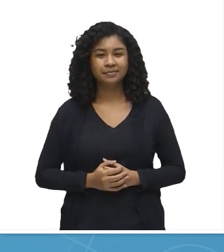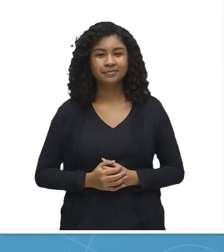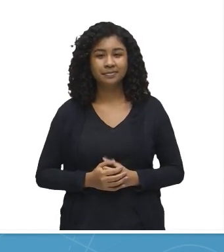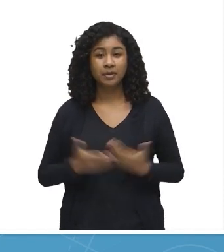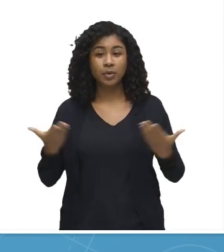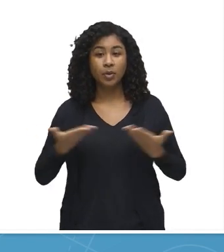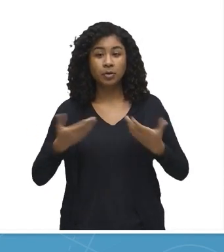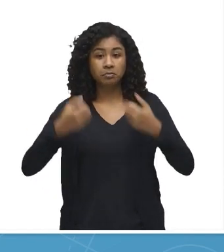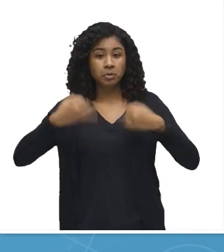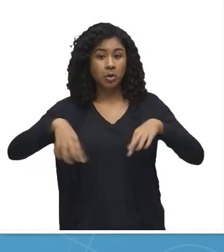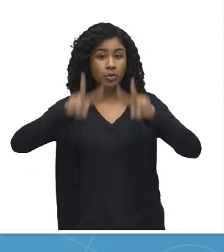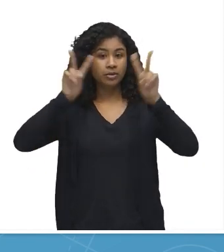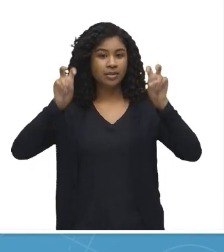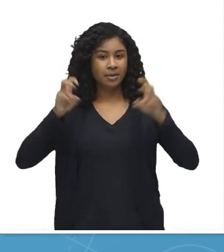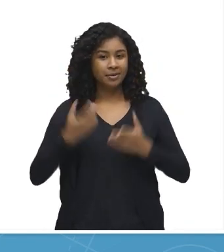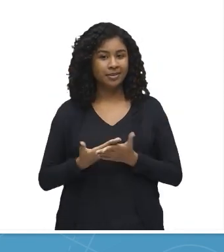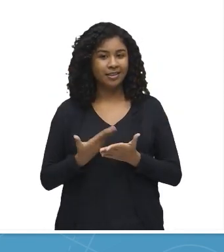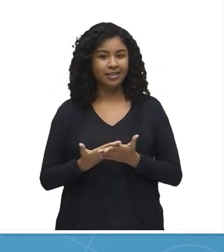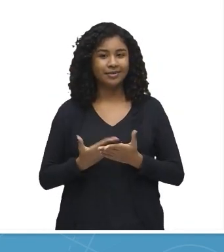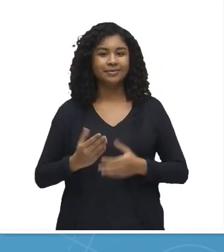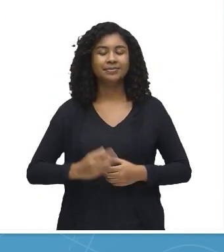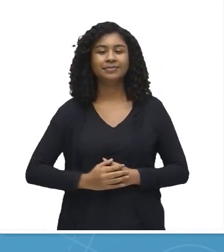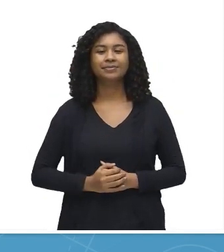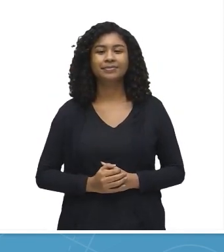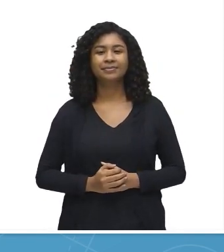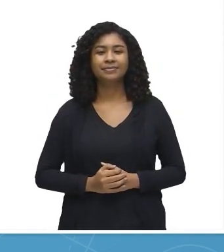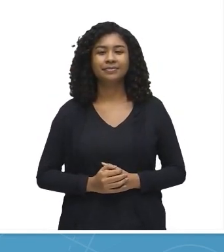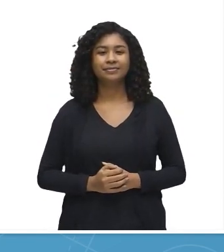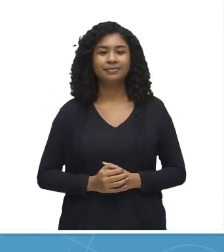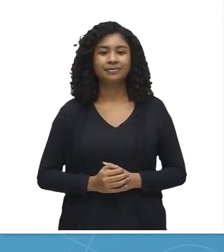nossa aula de hoje. Vamos lá.